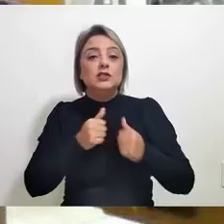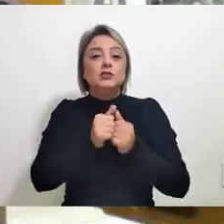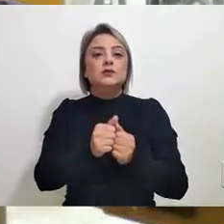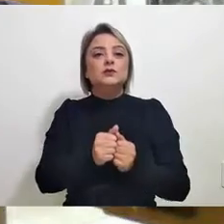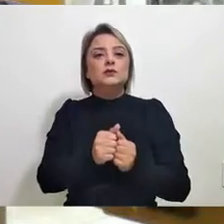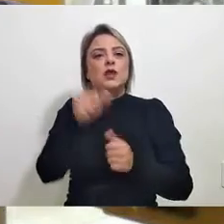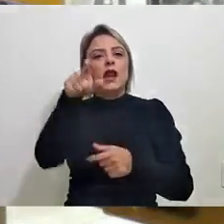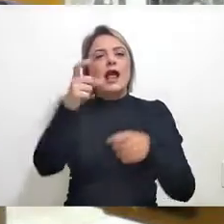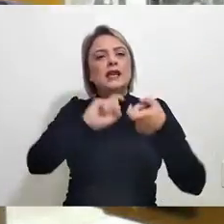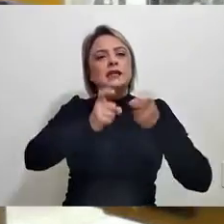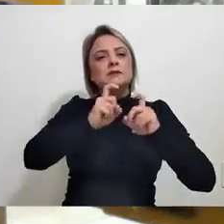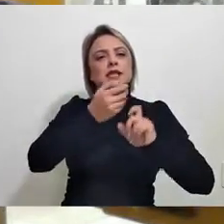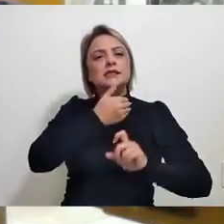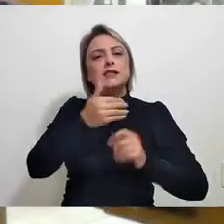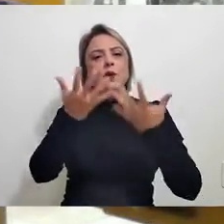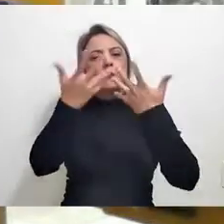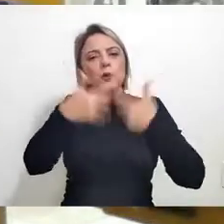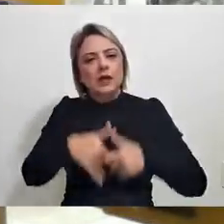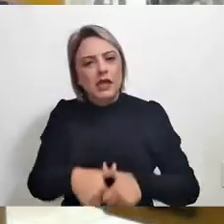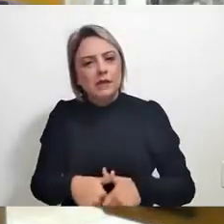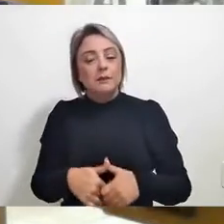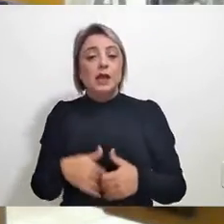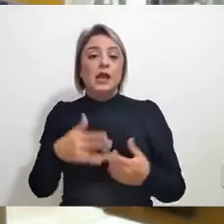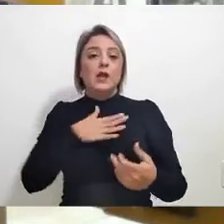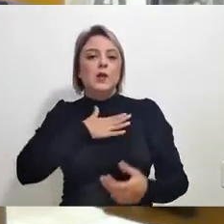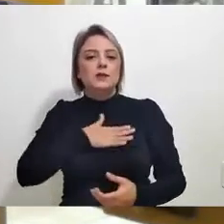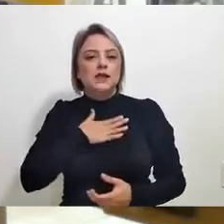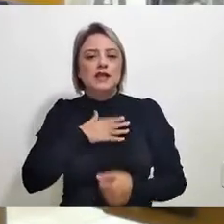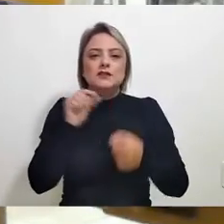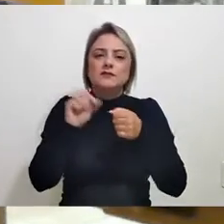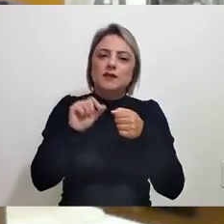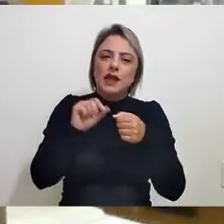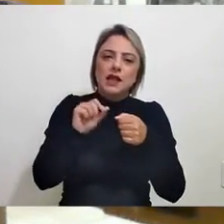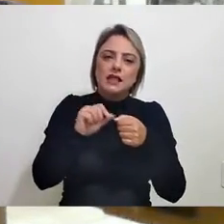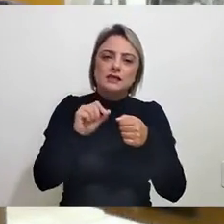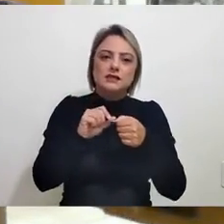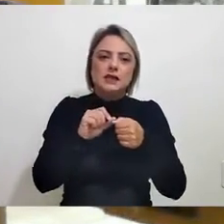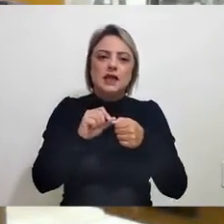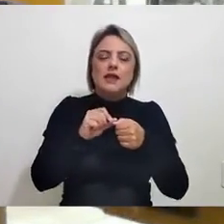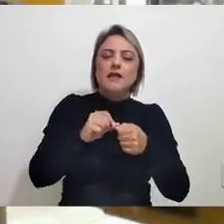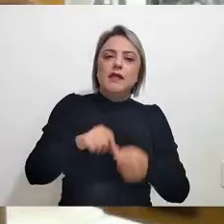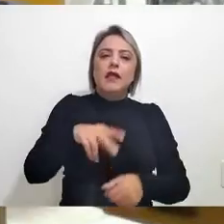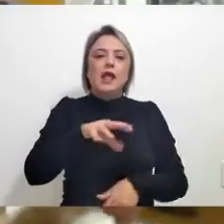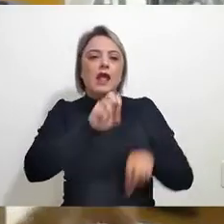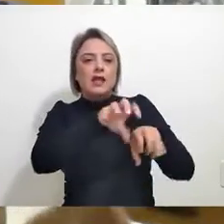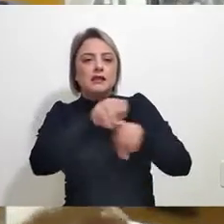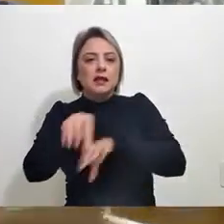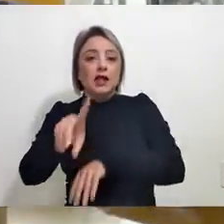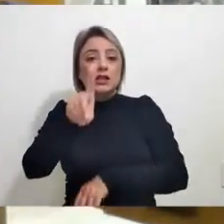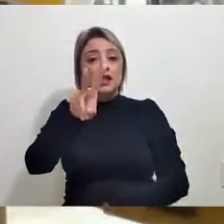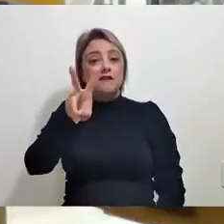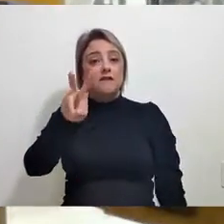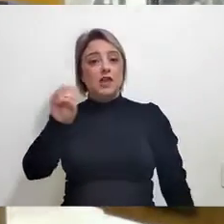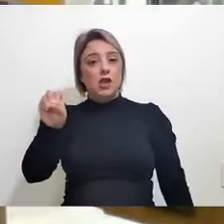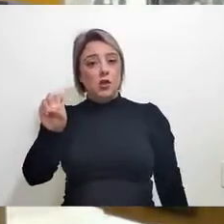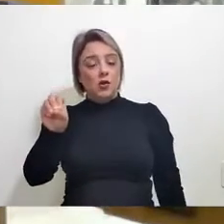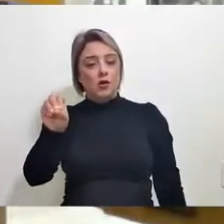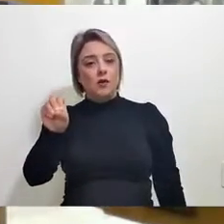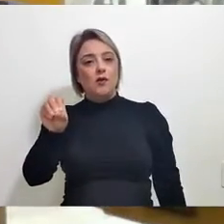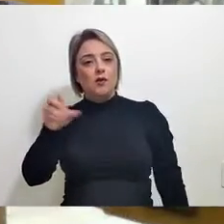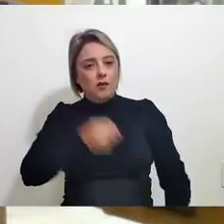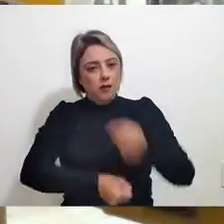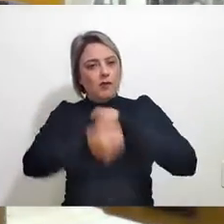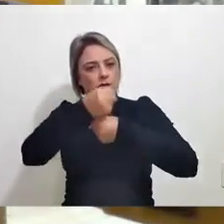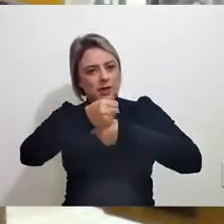conhece o dia 18 de maio, essa data, ela é comemorada em dois momentos. Ela é comemorada a luta manicomial, mas